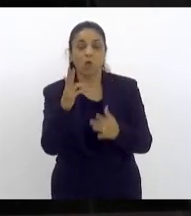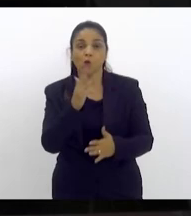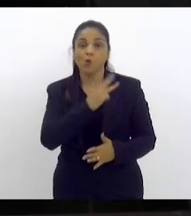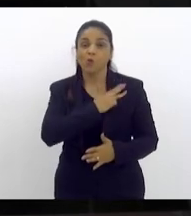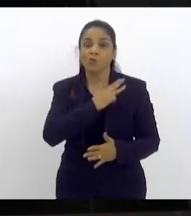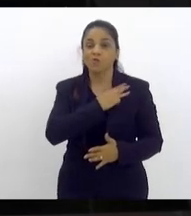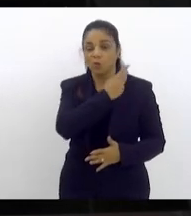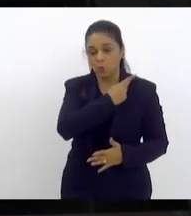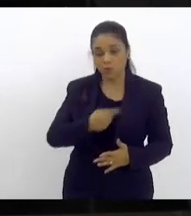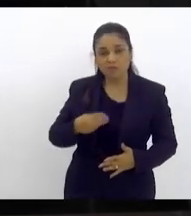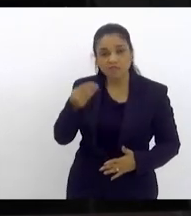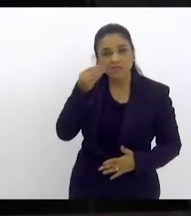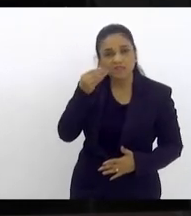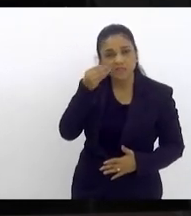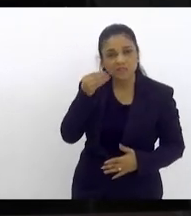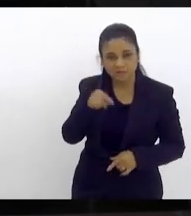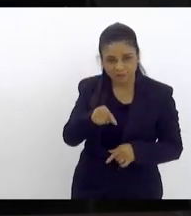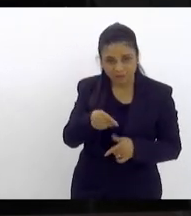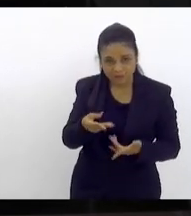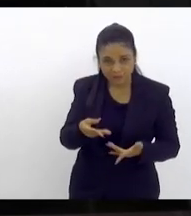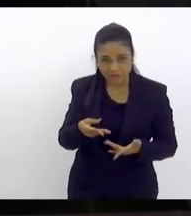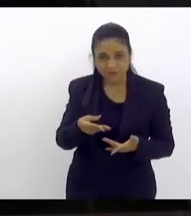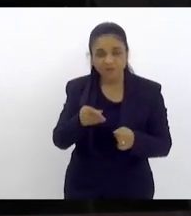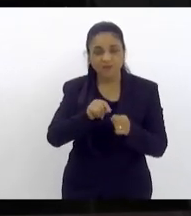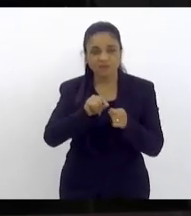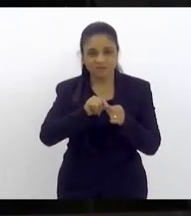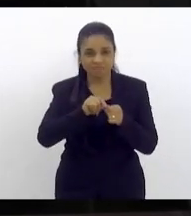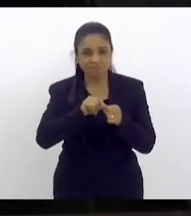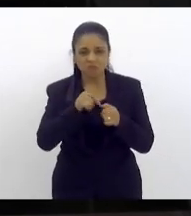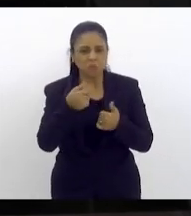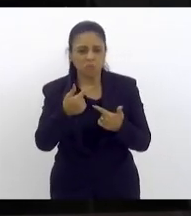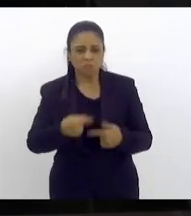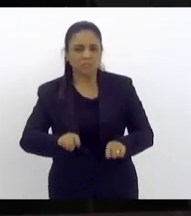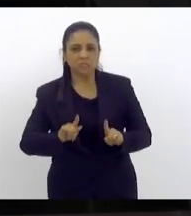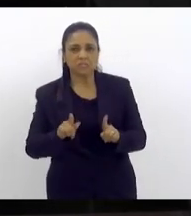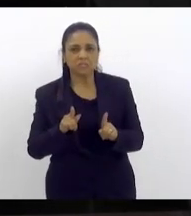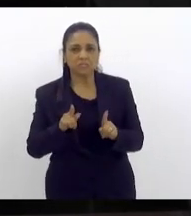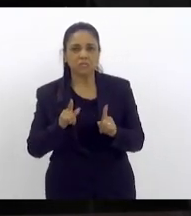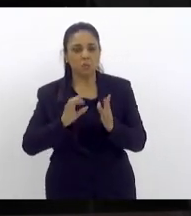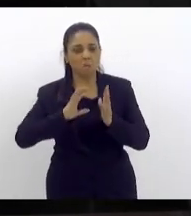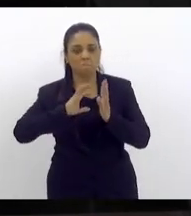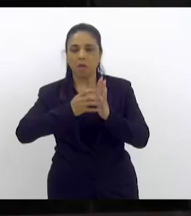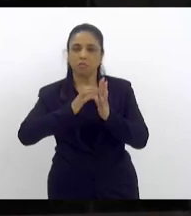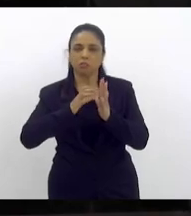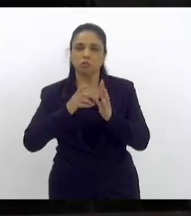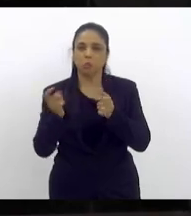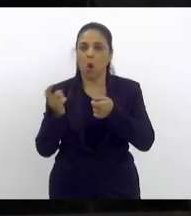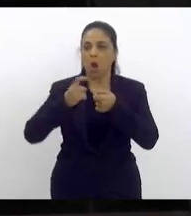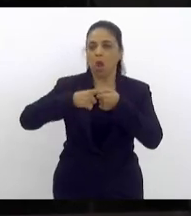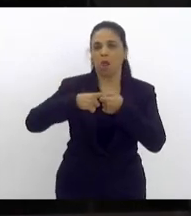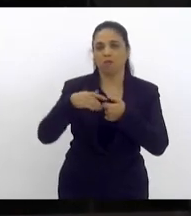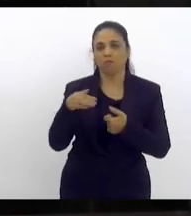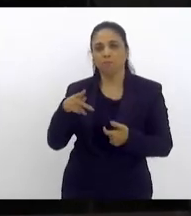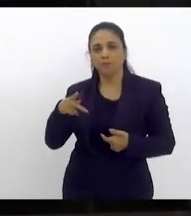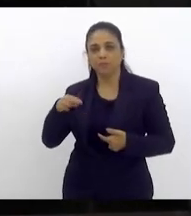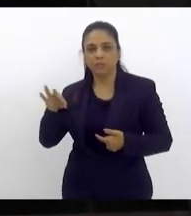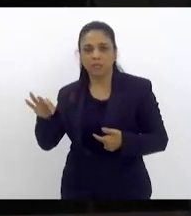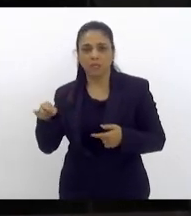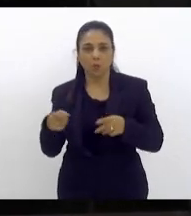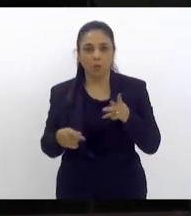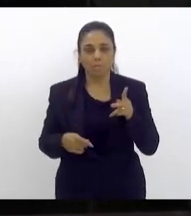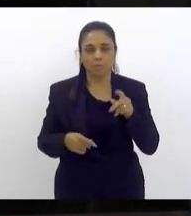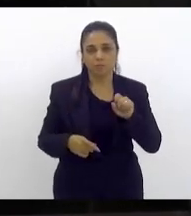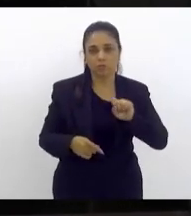tentado fazer você não precisa ser um amante do governo Lula ser do partido dos trabalhadores ou do PSOL dos partidos à esquerda